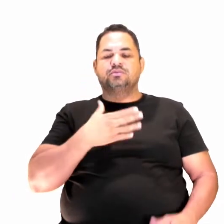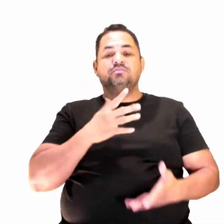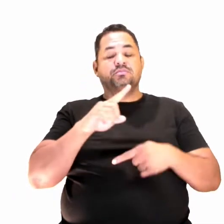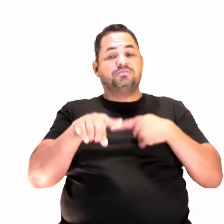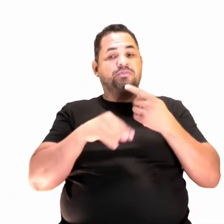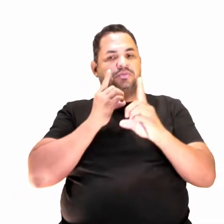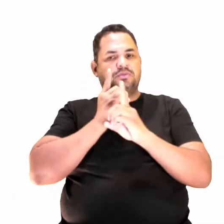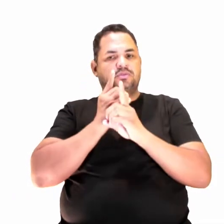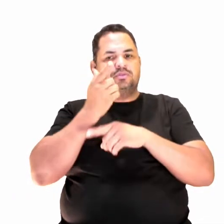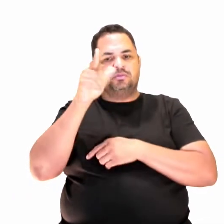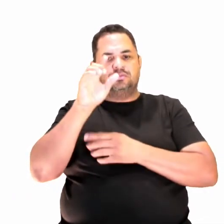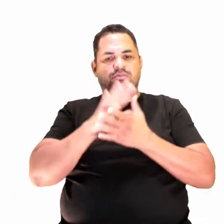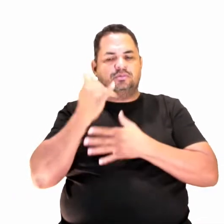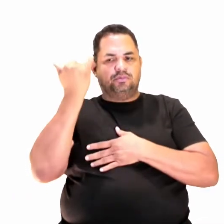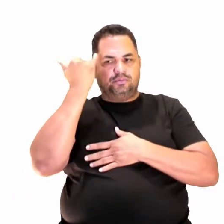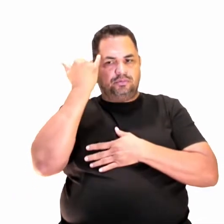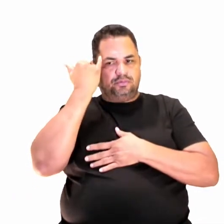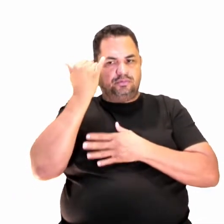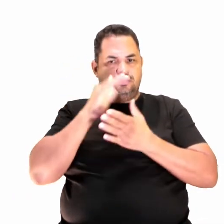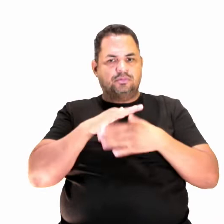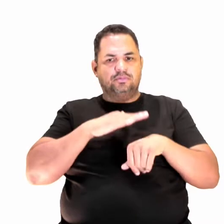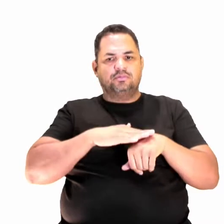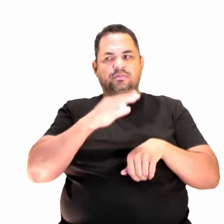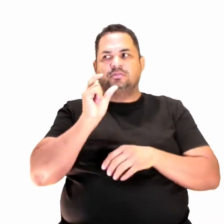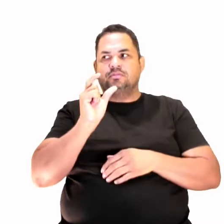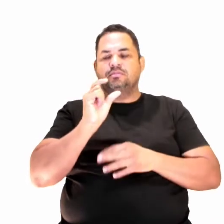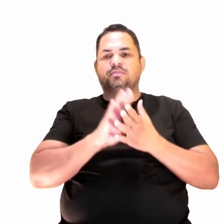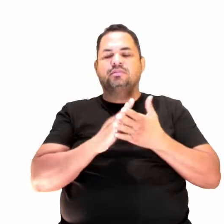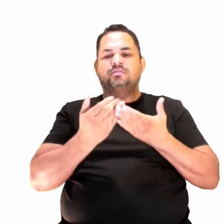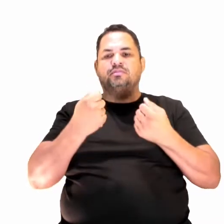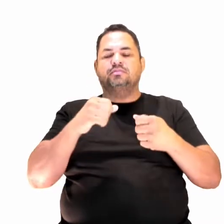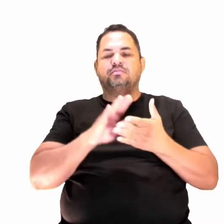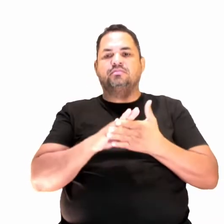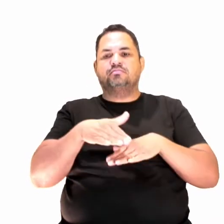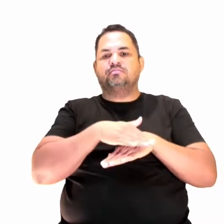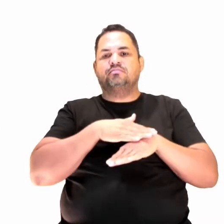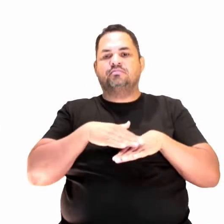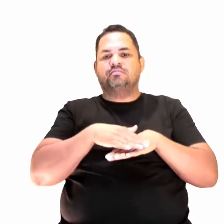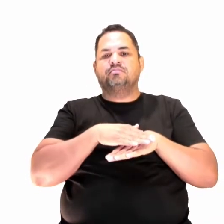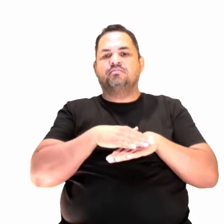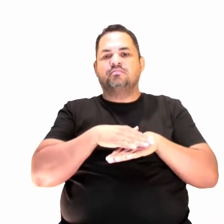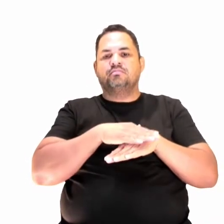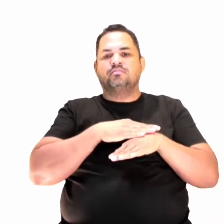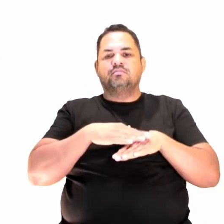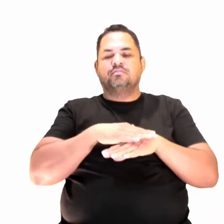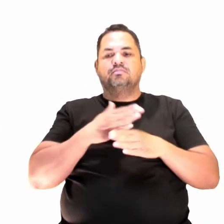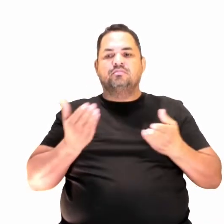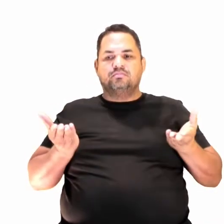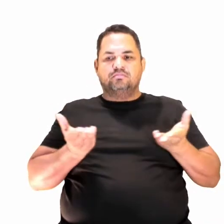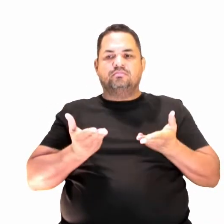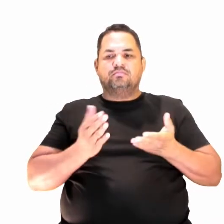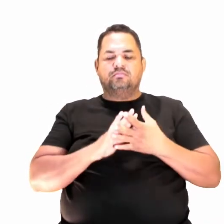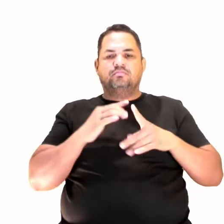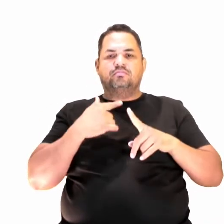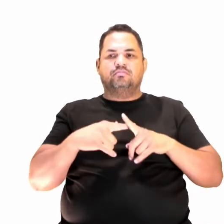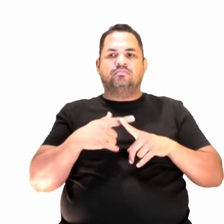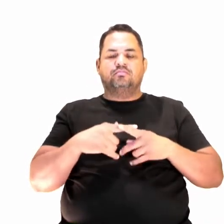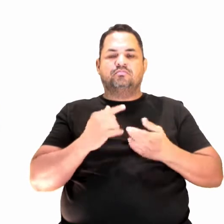já. I have short hair. I have short hair and